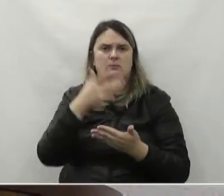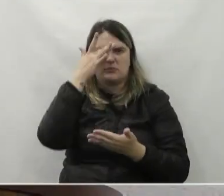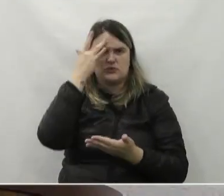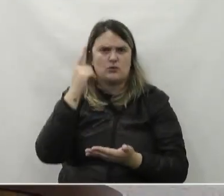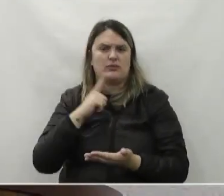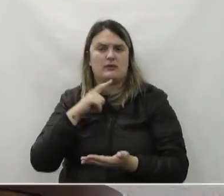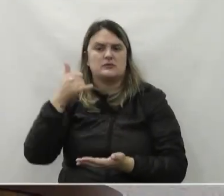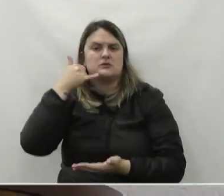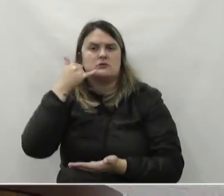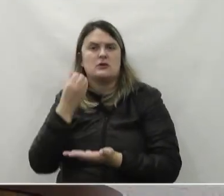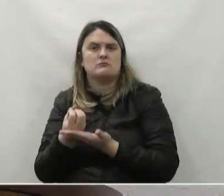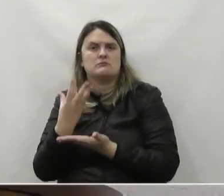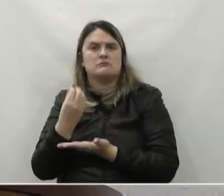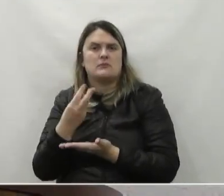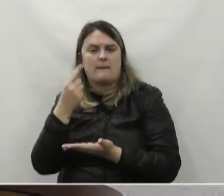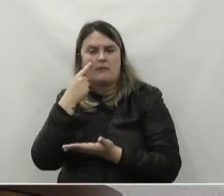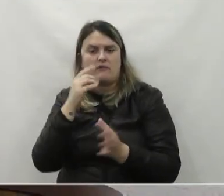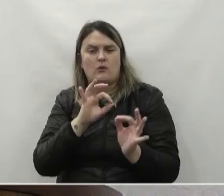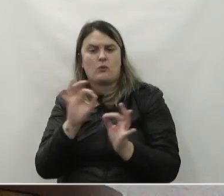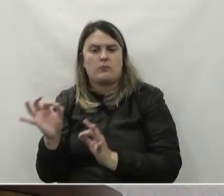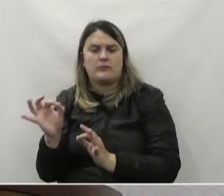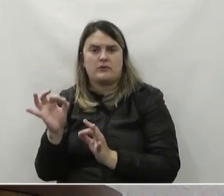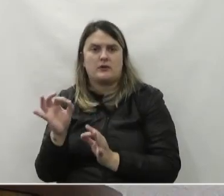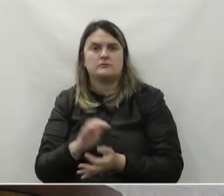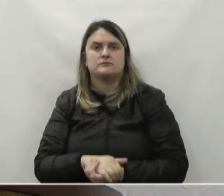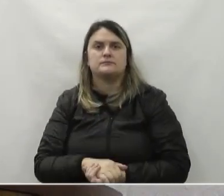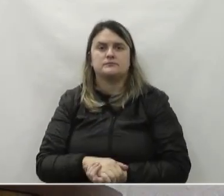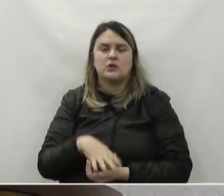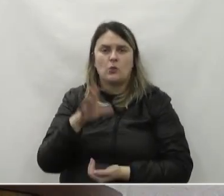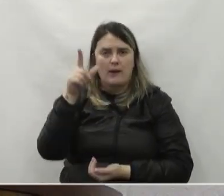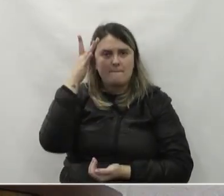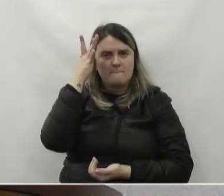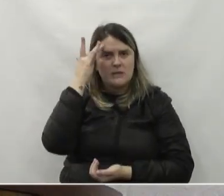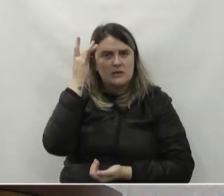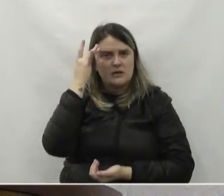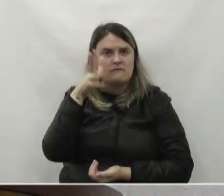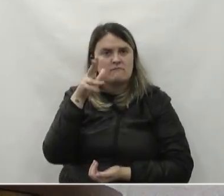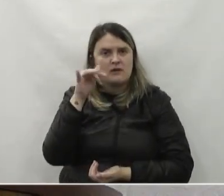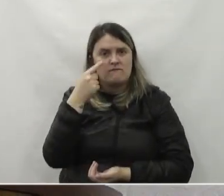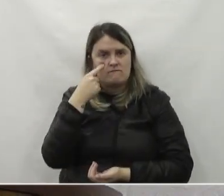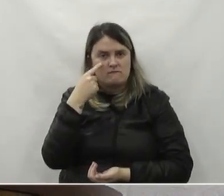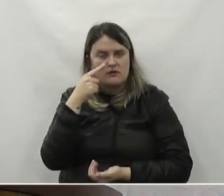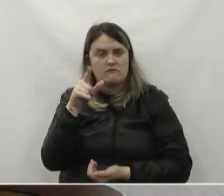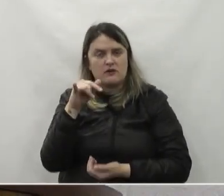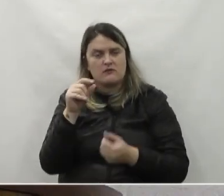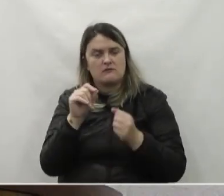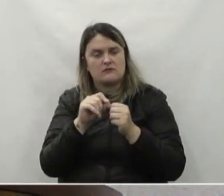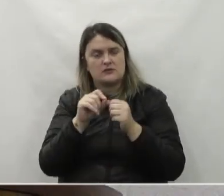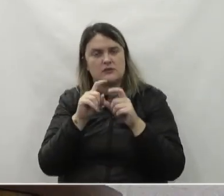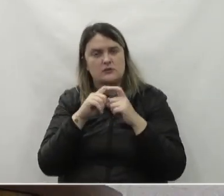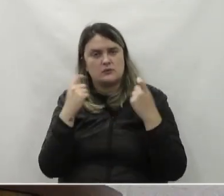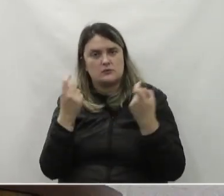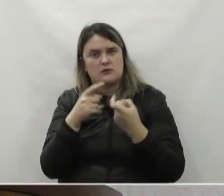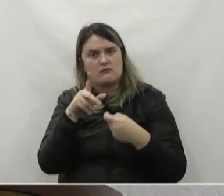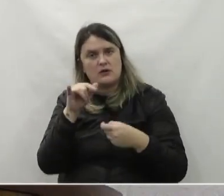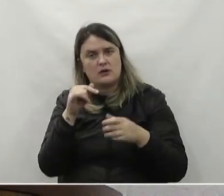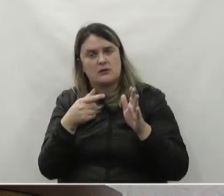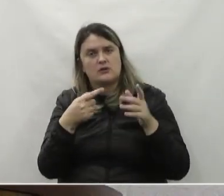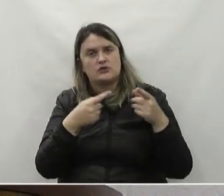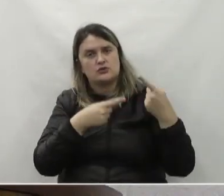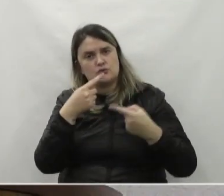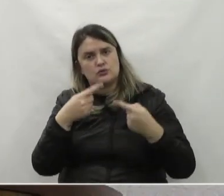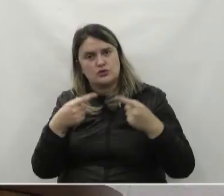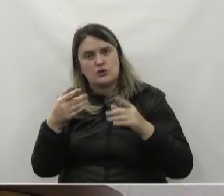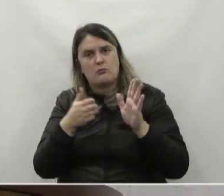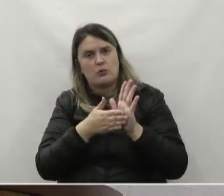um aparelho celular para estar acompanhando. Enfim, amanhã a gente vai estar lá, já temos aí, com certeza,